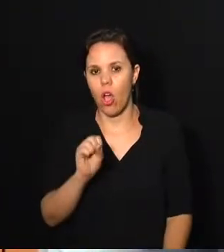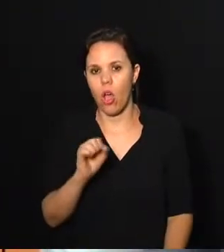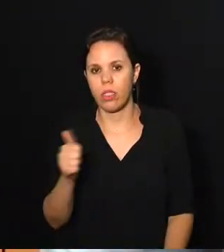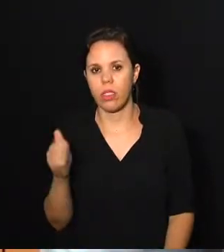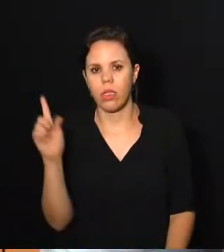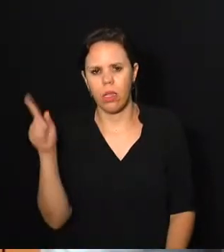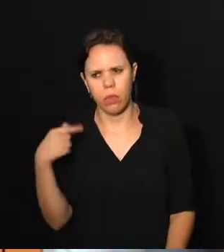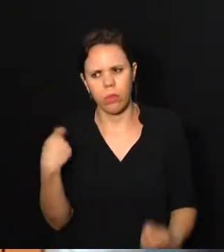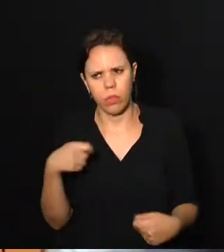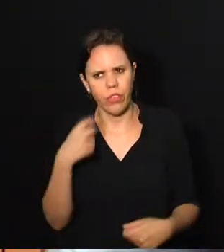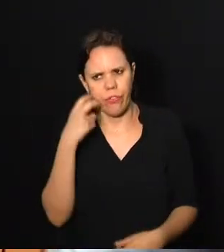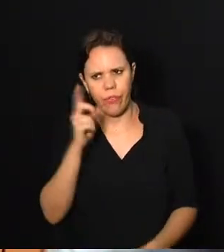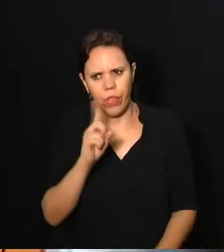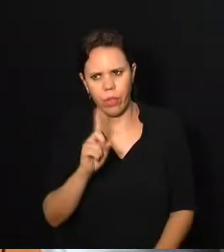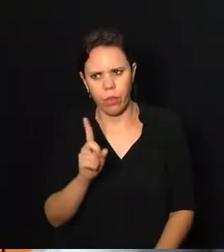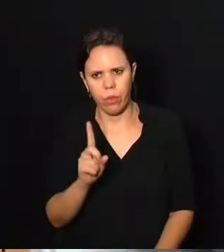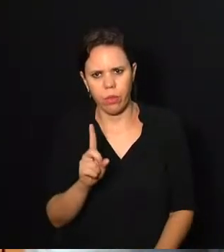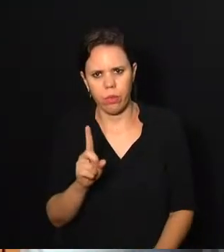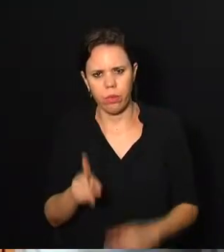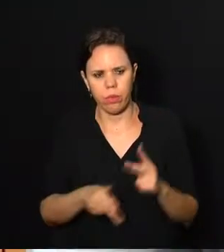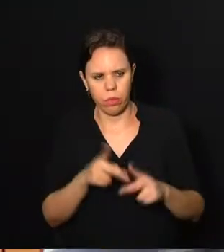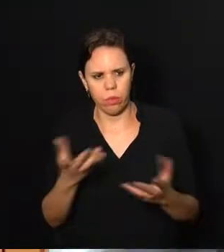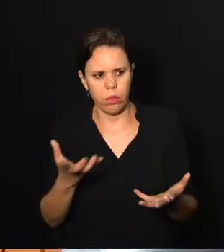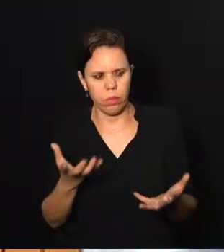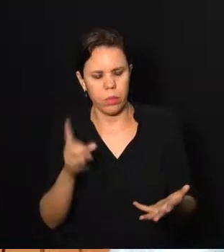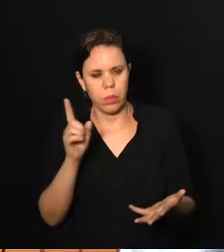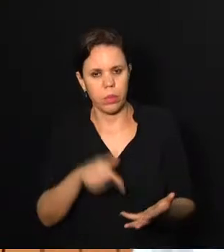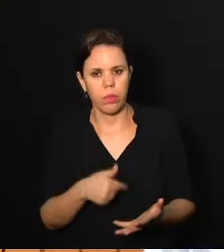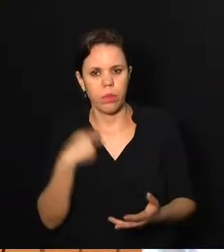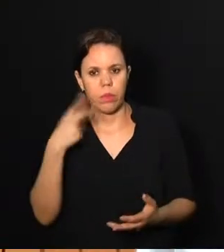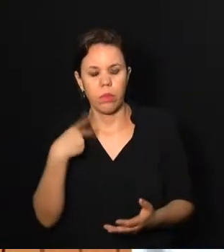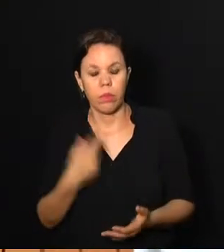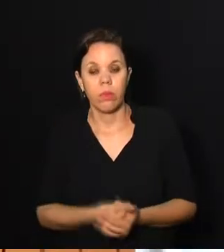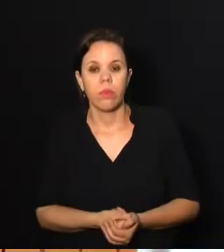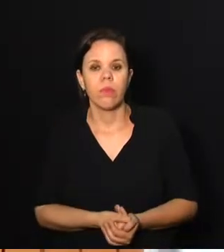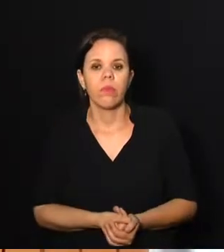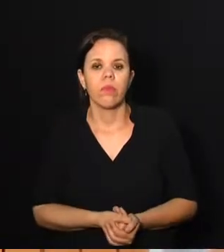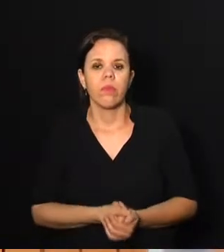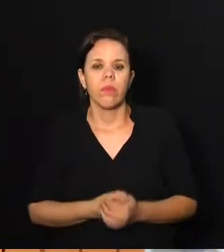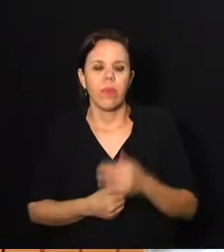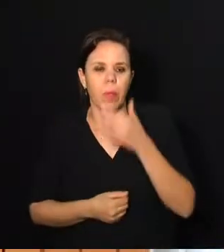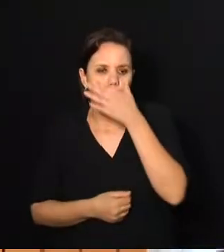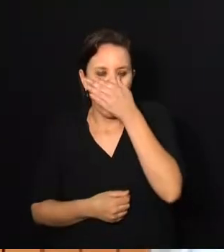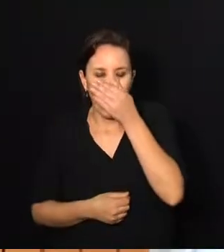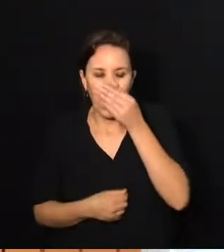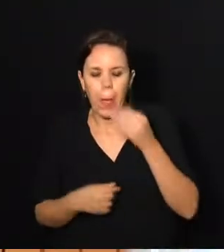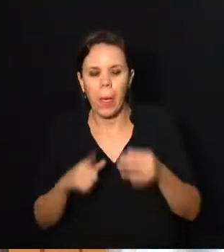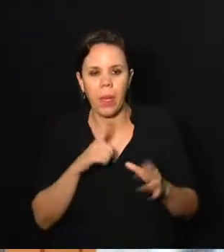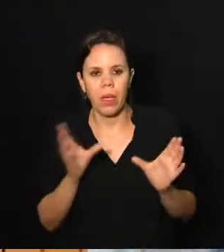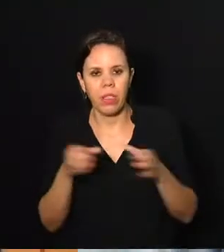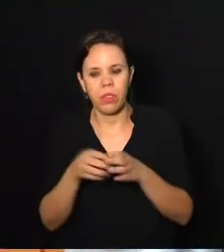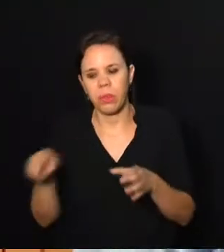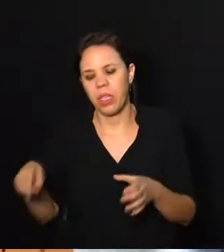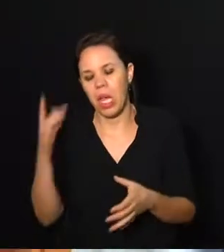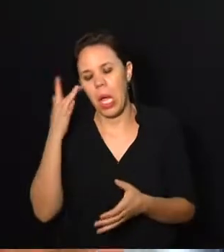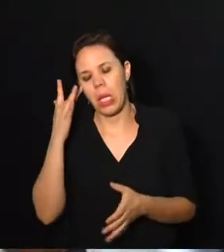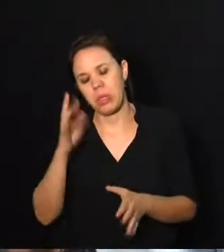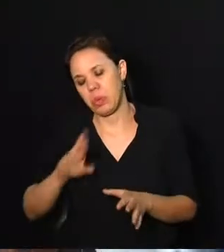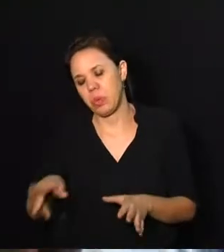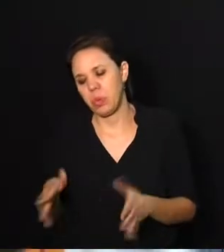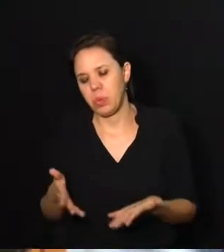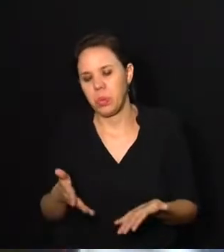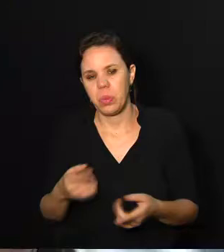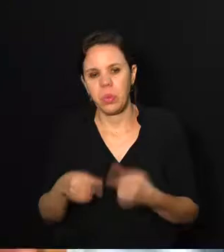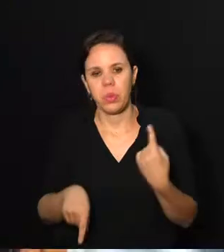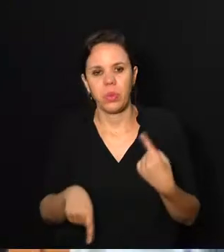não. A população quer isso do vereador. Agora, existe um grupo aqui que acha que não. Olha,